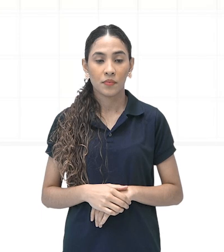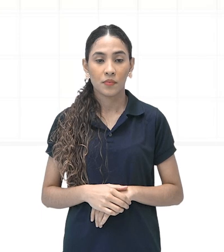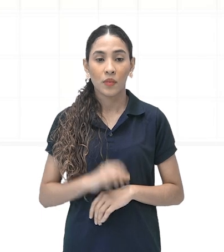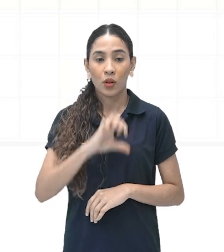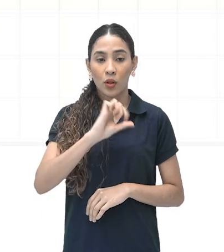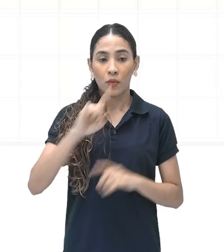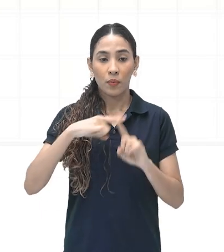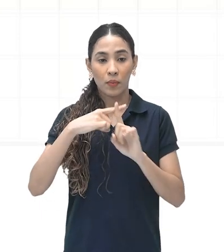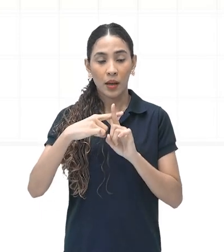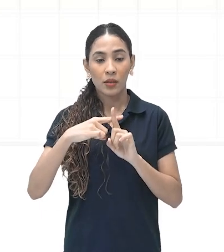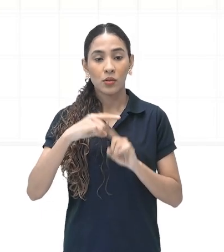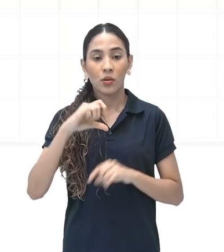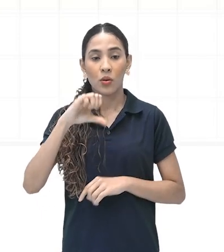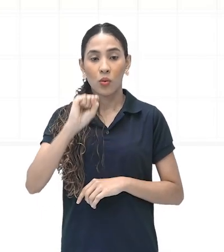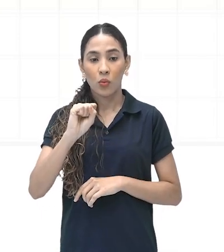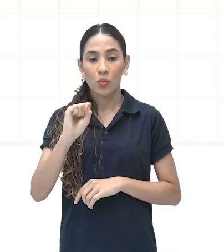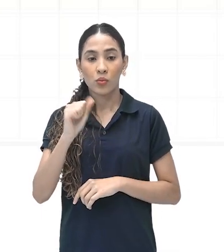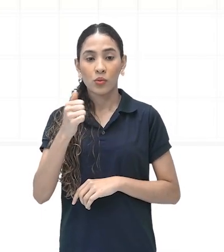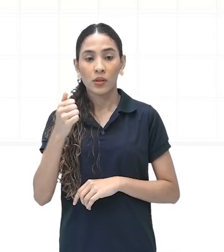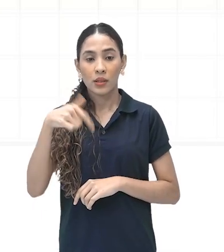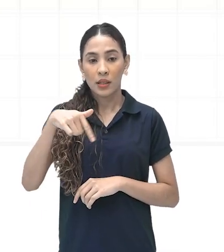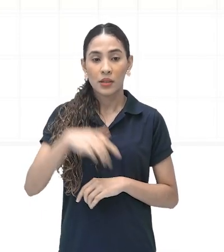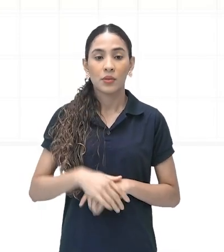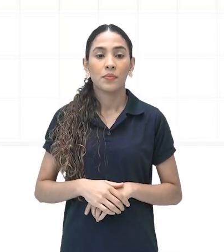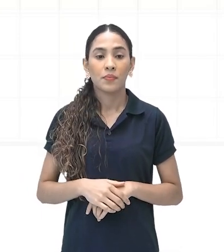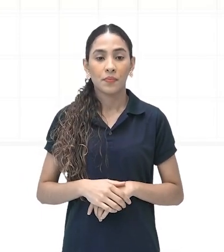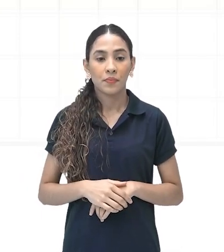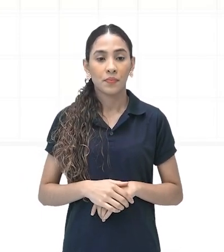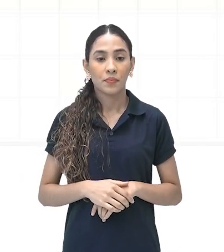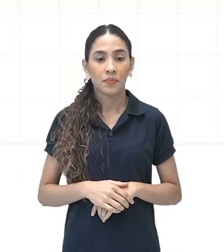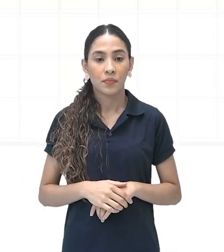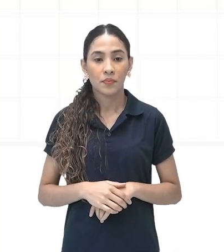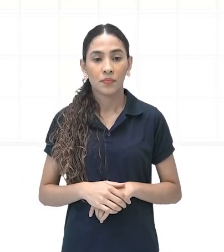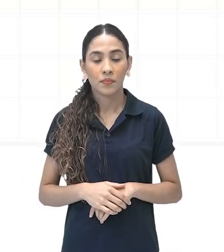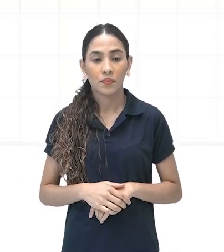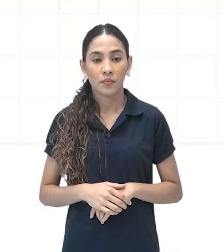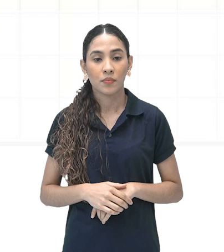mais 8 vai dar 17. Coloco o 7, sobe o 1.